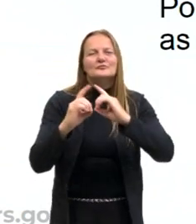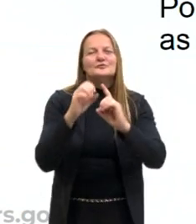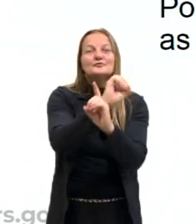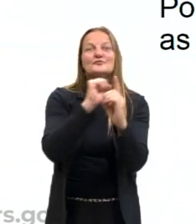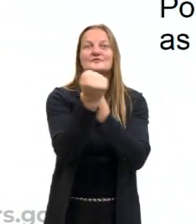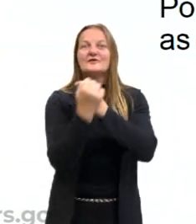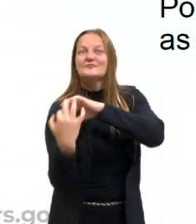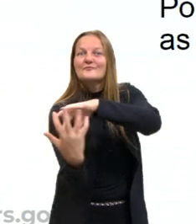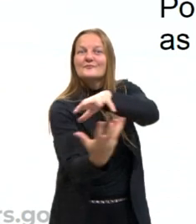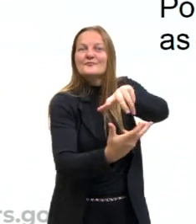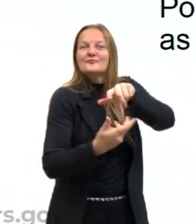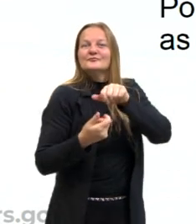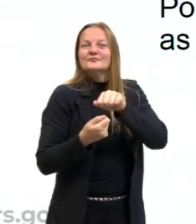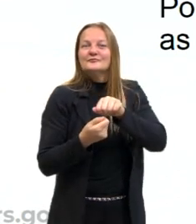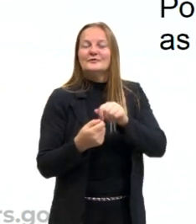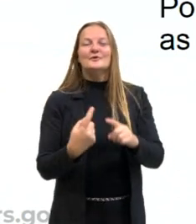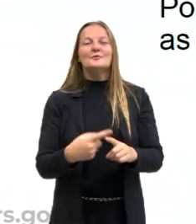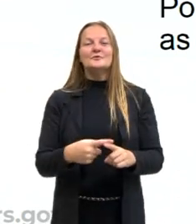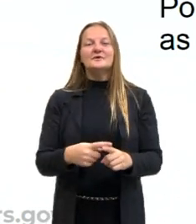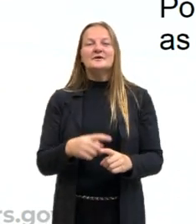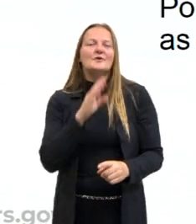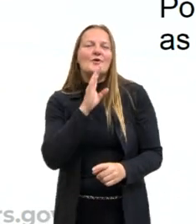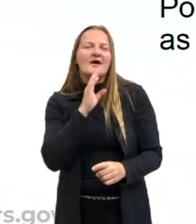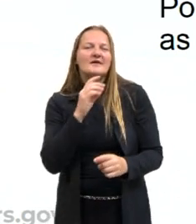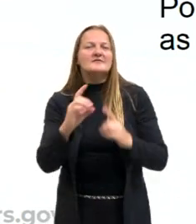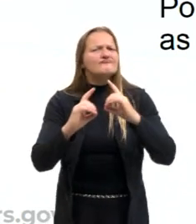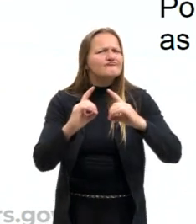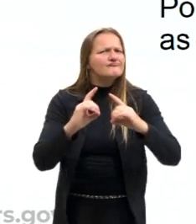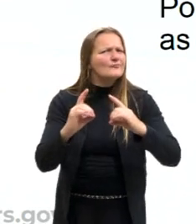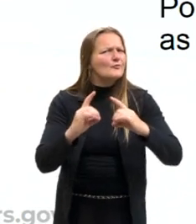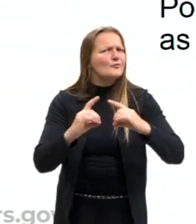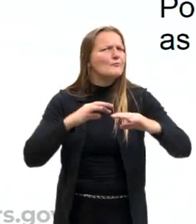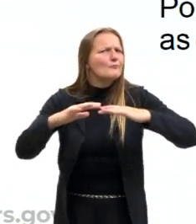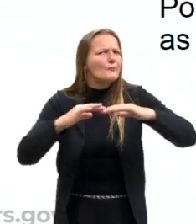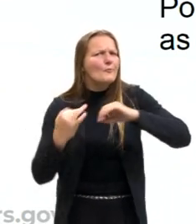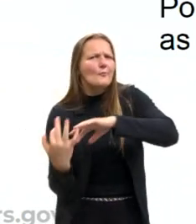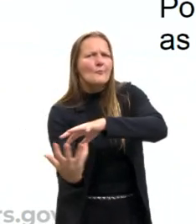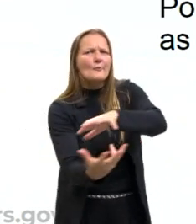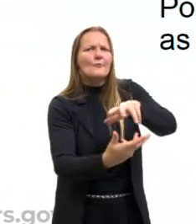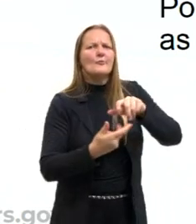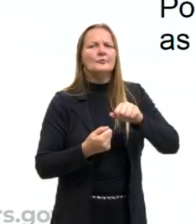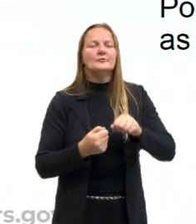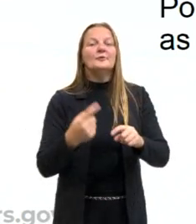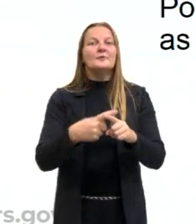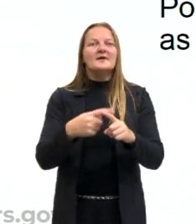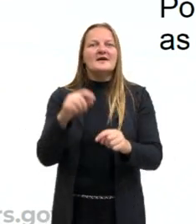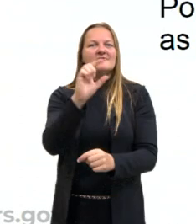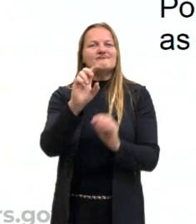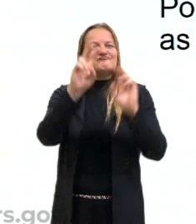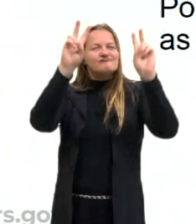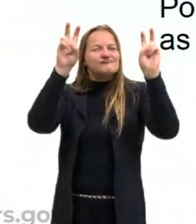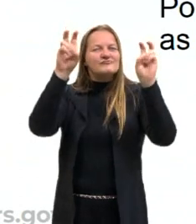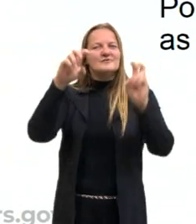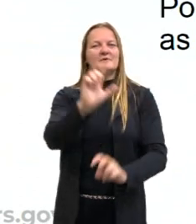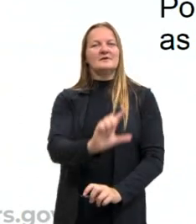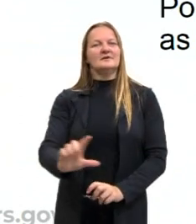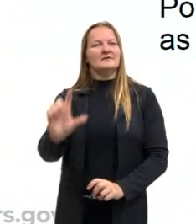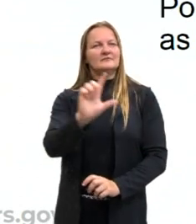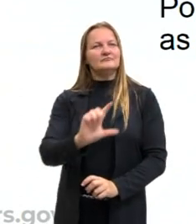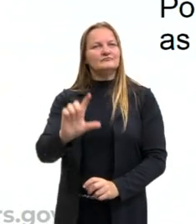sociais do mundo por quê que a gente conhece essas dinâmicas do mundo que quando a gente fala em Literatura é impossível a gente